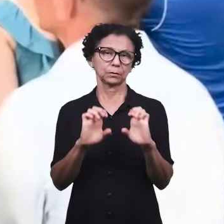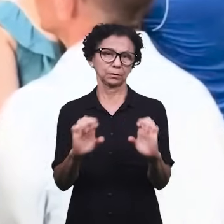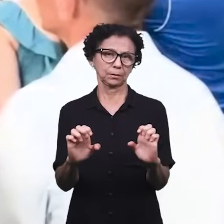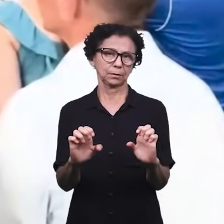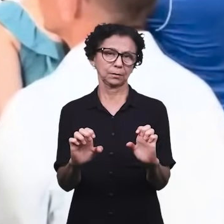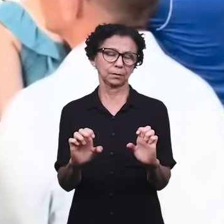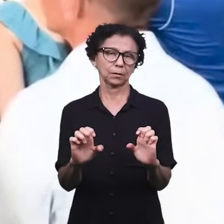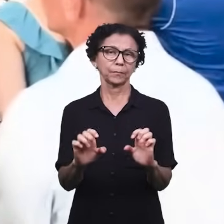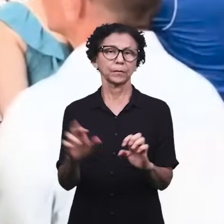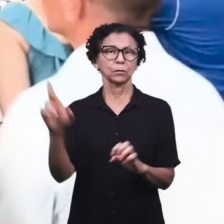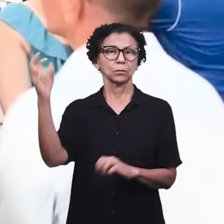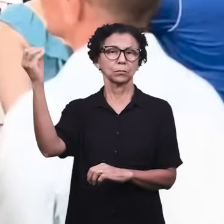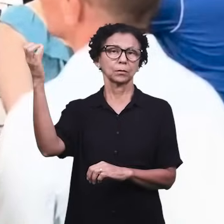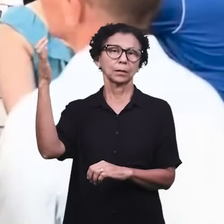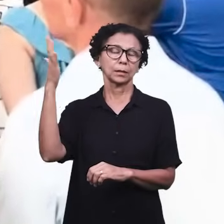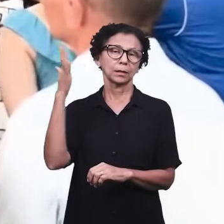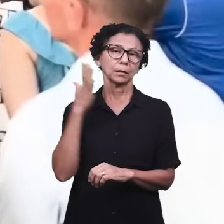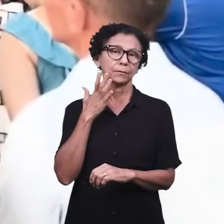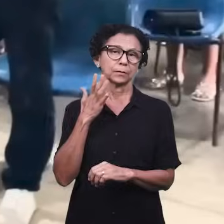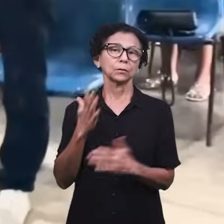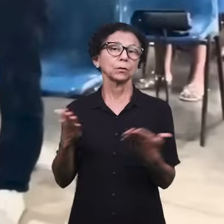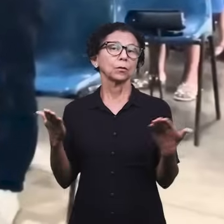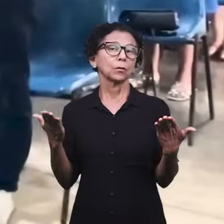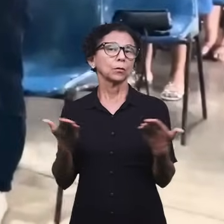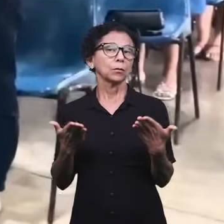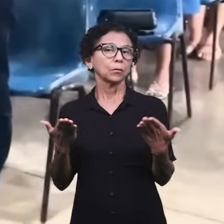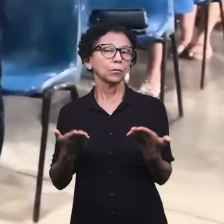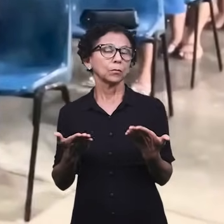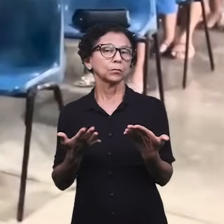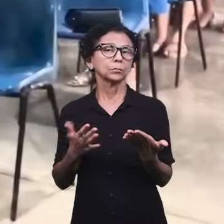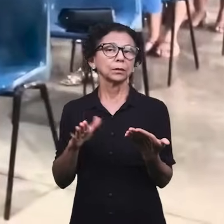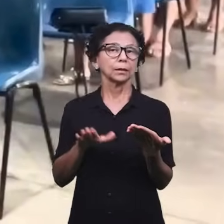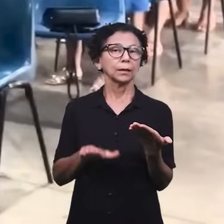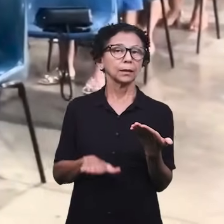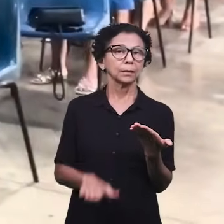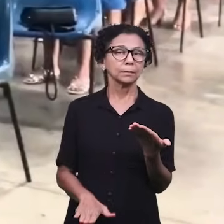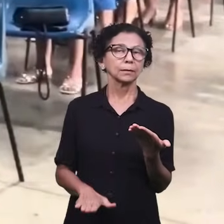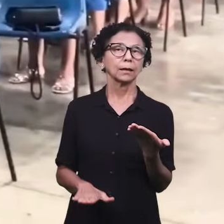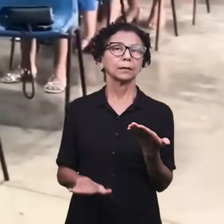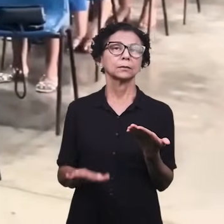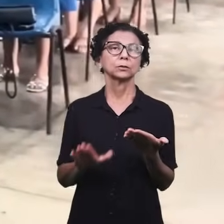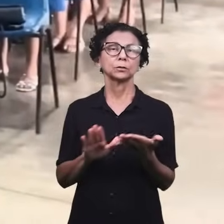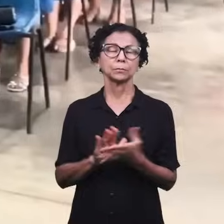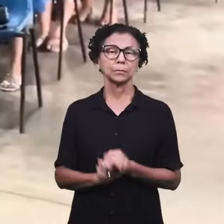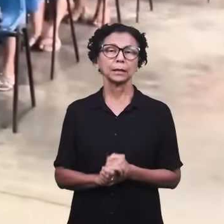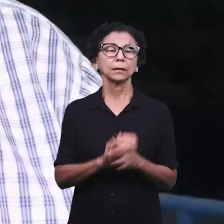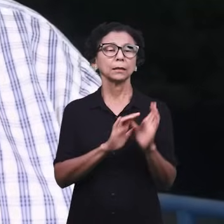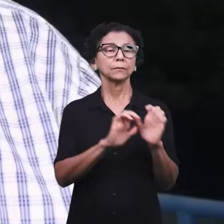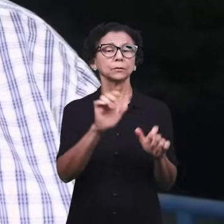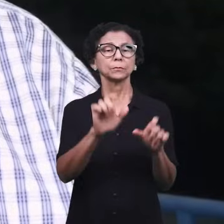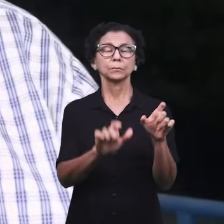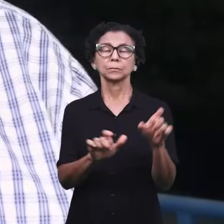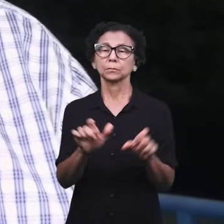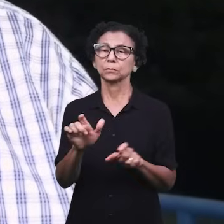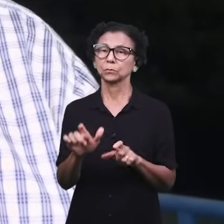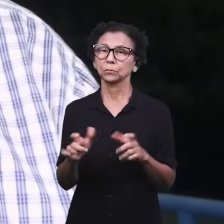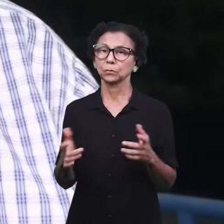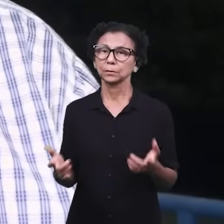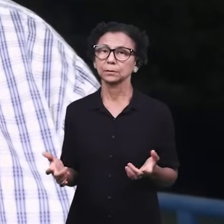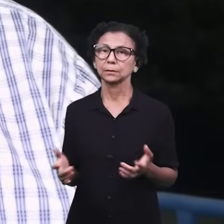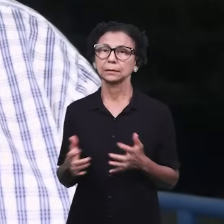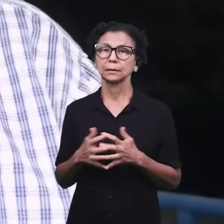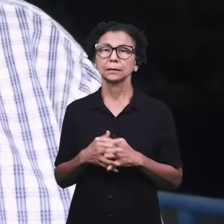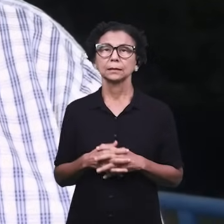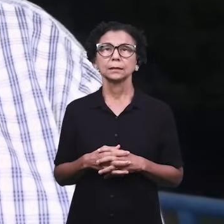nos direcionou na tarde de hoje para que possamos estar em busca das almas perdidas. Nós saímos daqui com